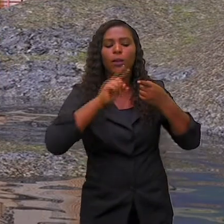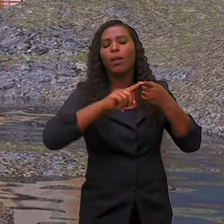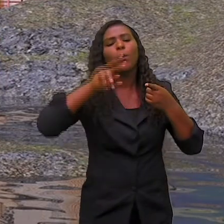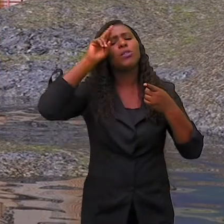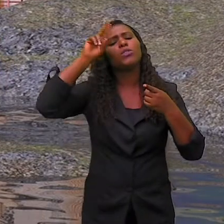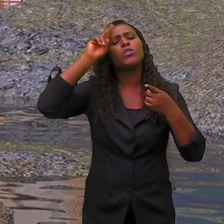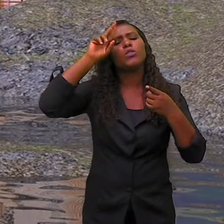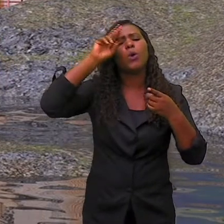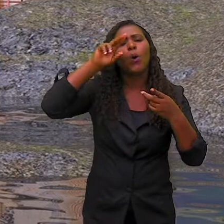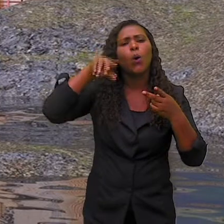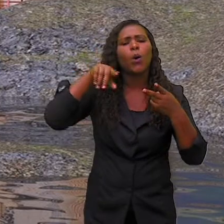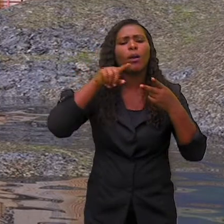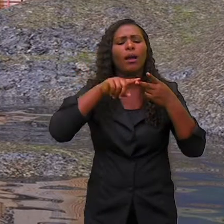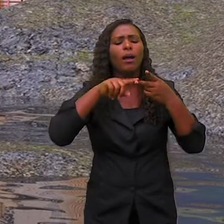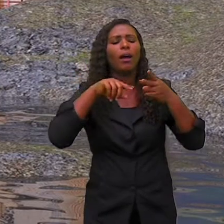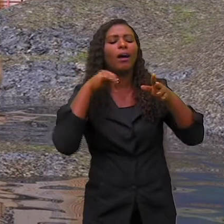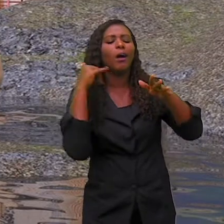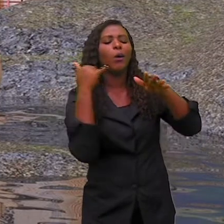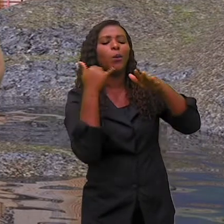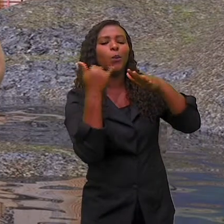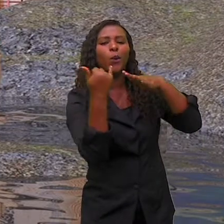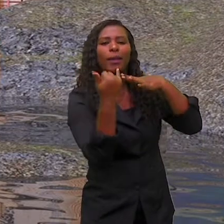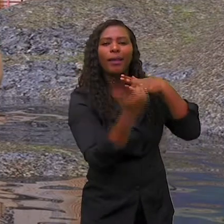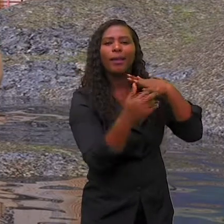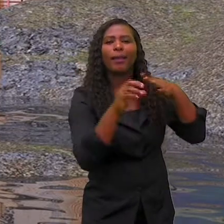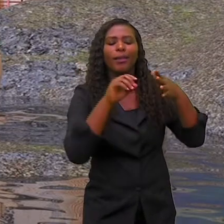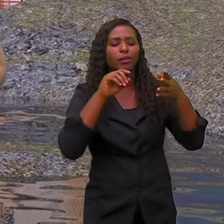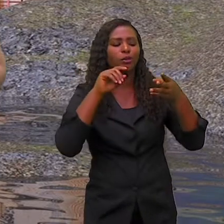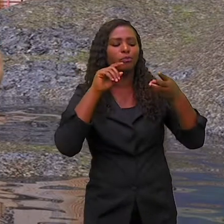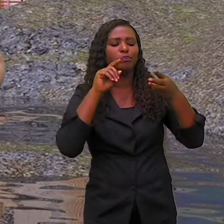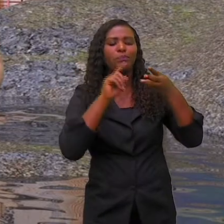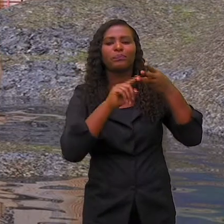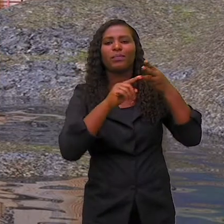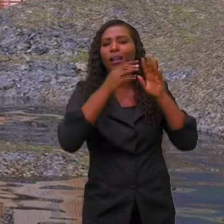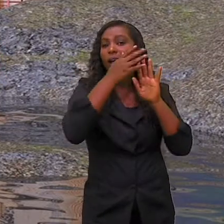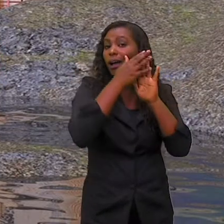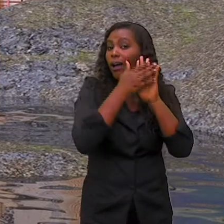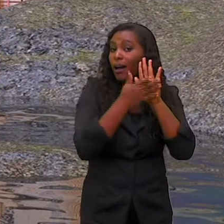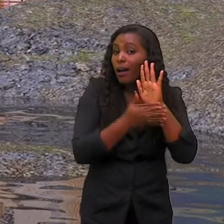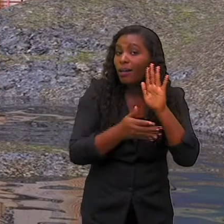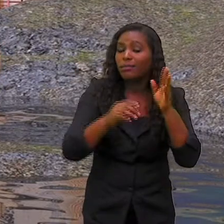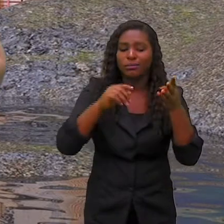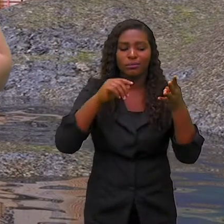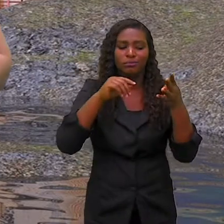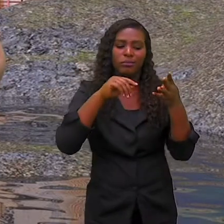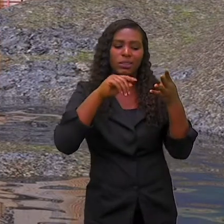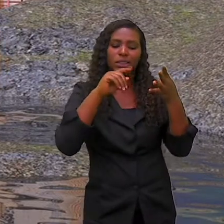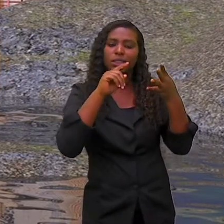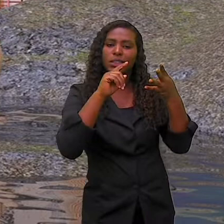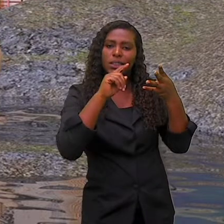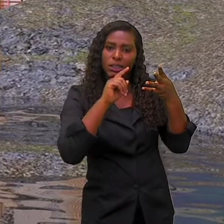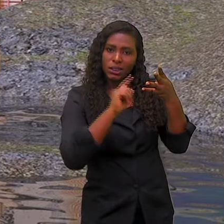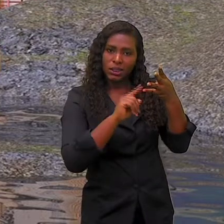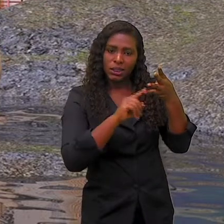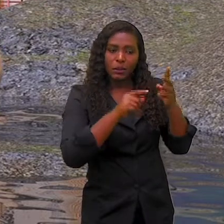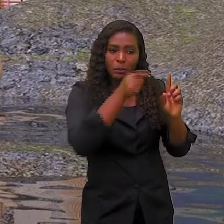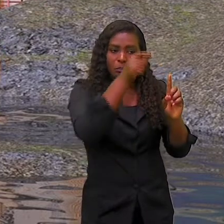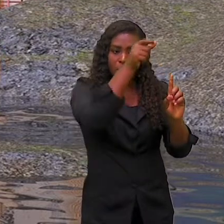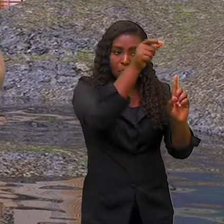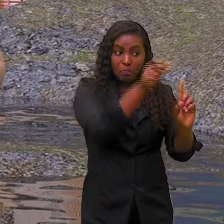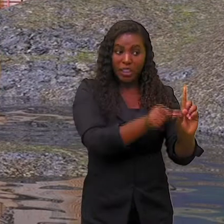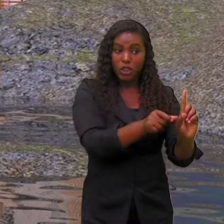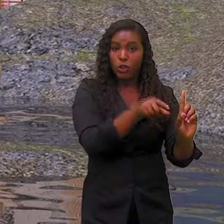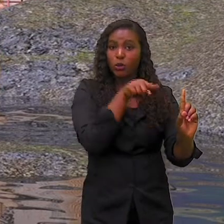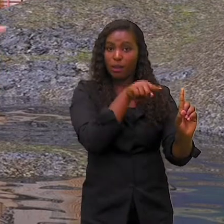um enredo, eu tenho que ter personagem, um narrador, tempo e eu tenho